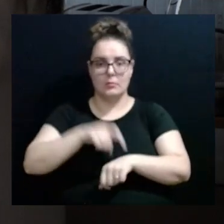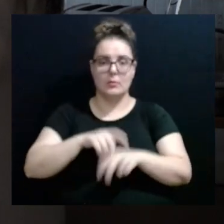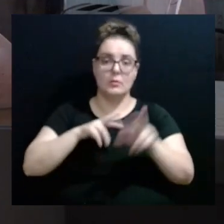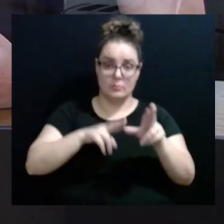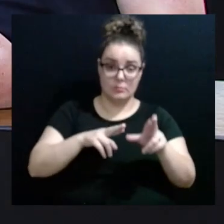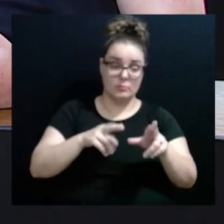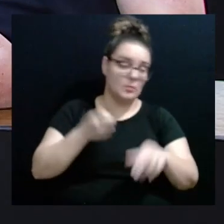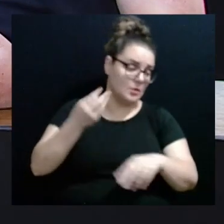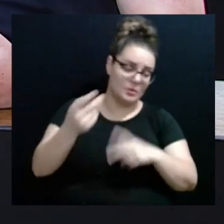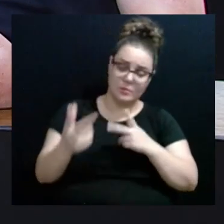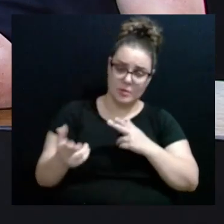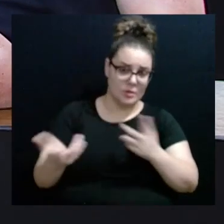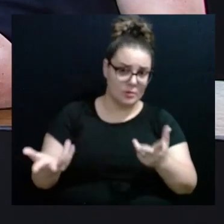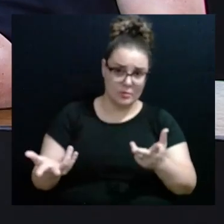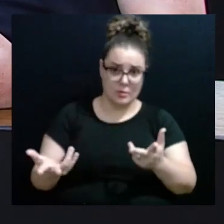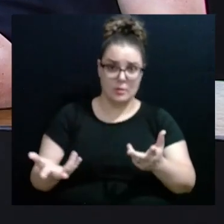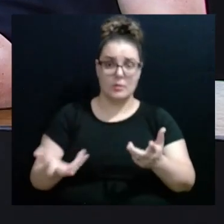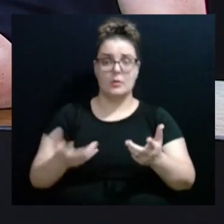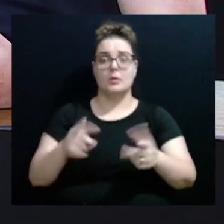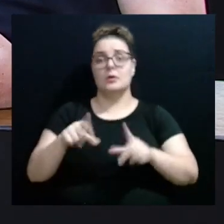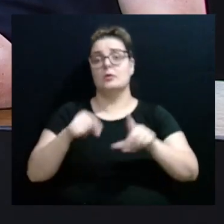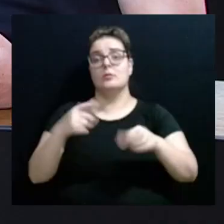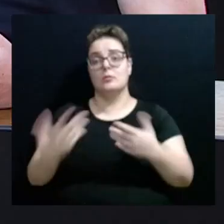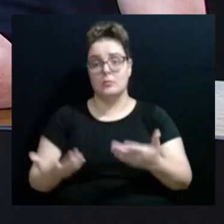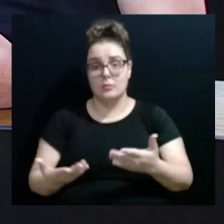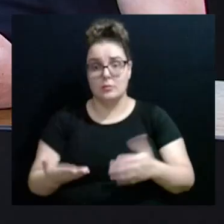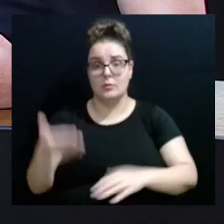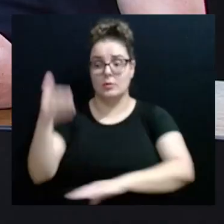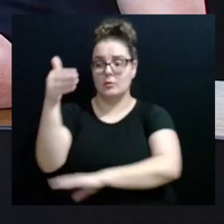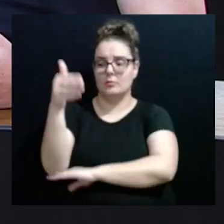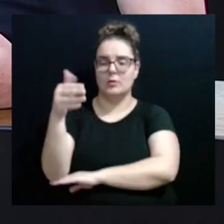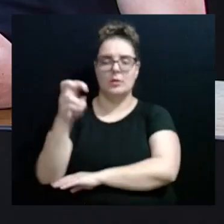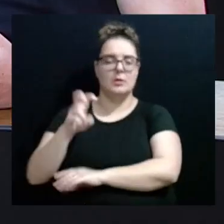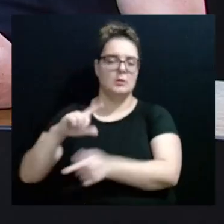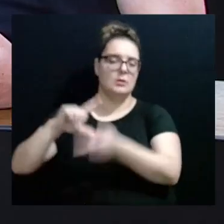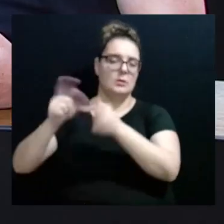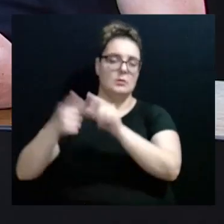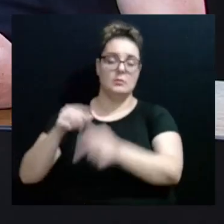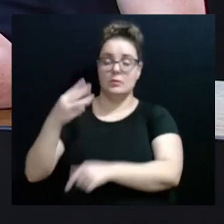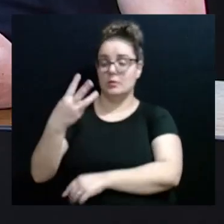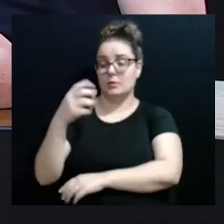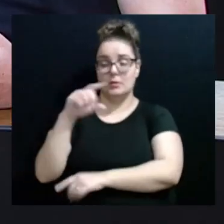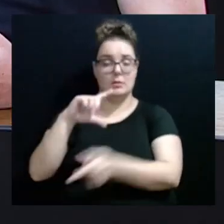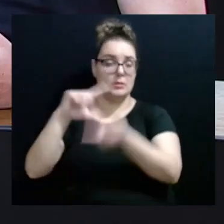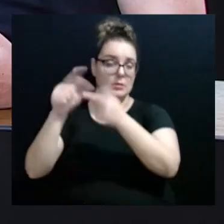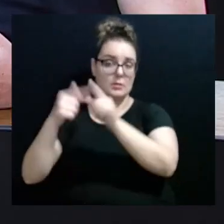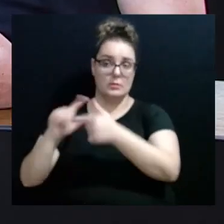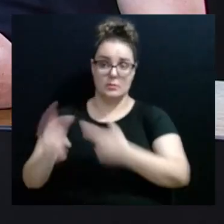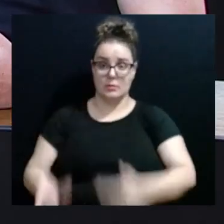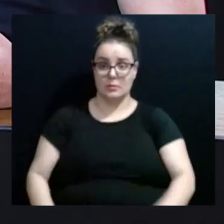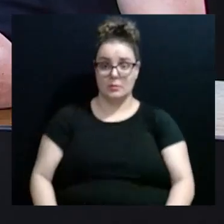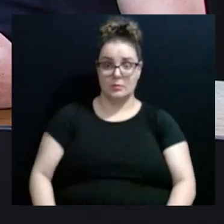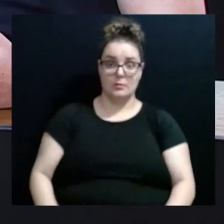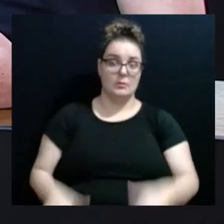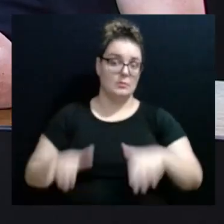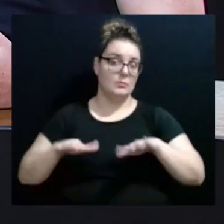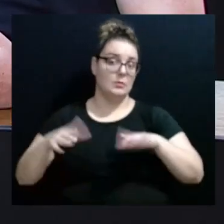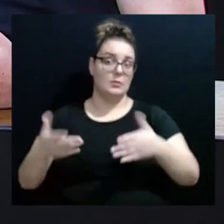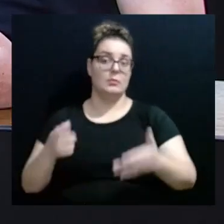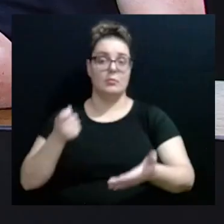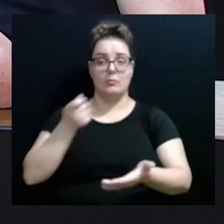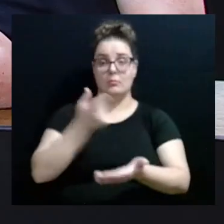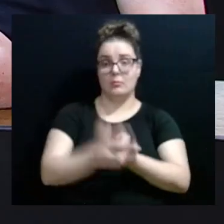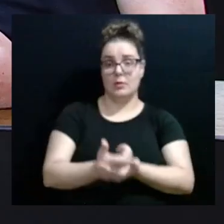momento que vamos dormir. E na viagem não é diferente. Você quer optar em ficar num hotel 5 estrelas, 3 estrelas, né? E